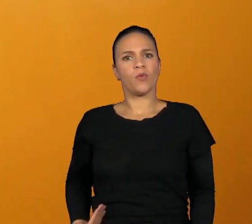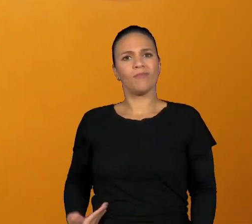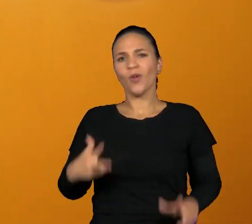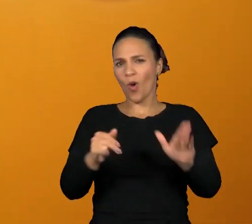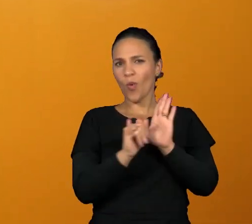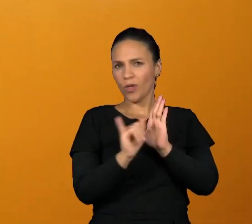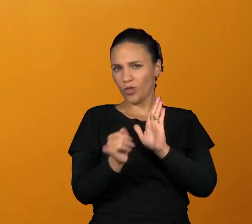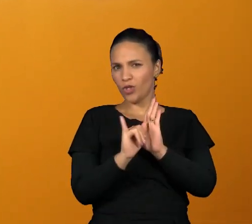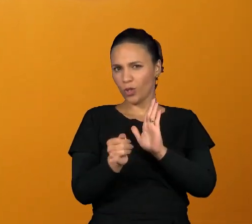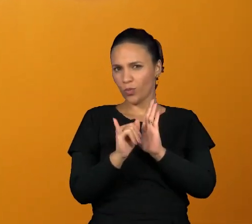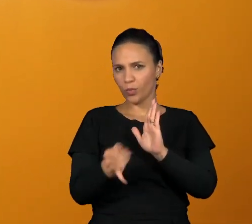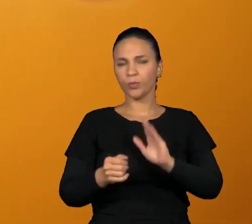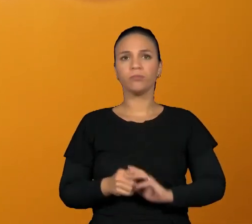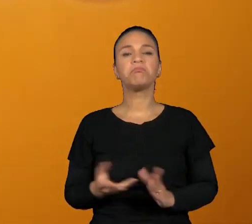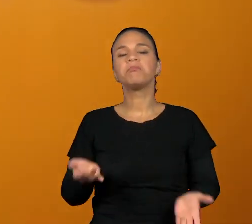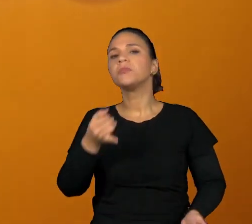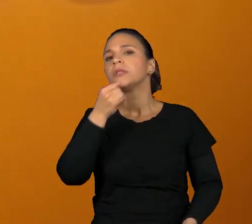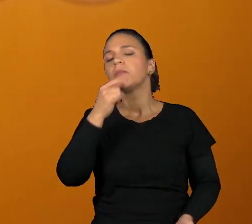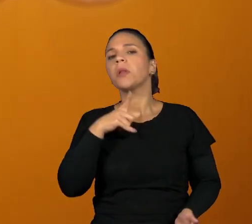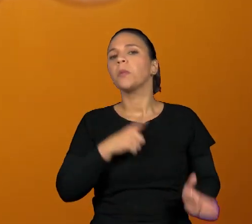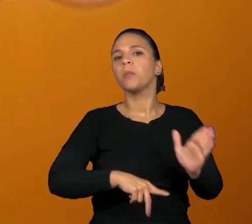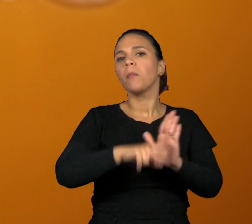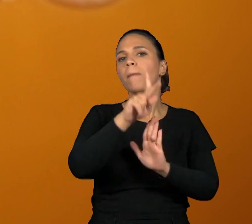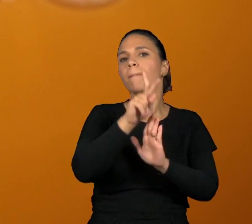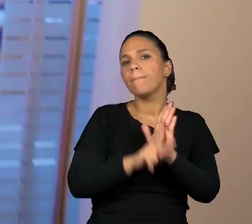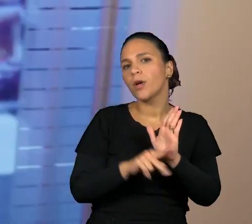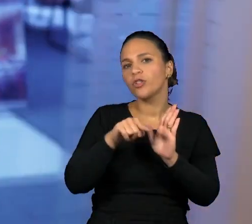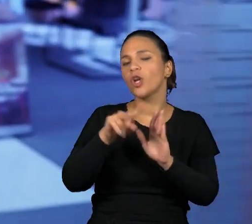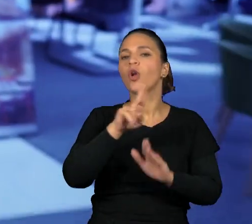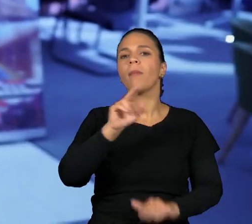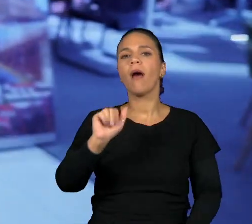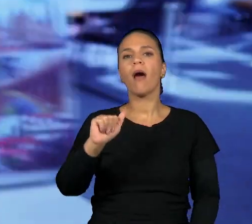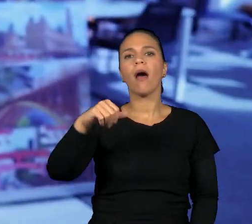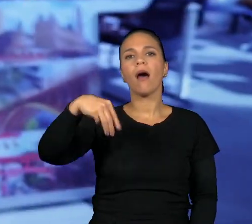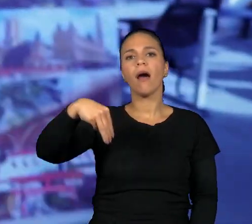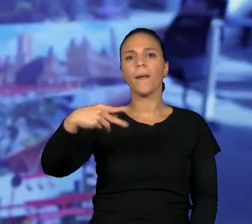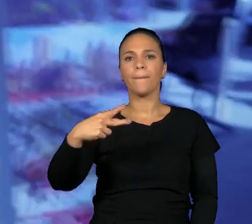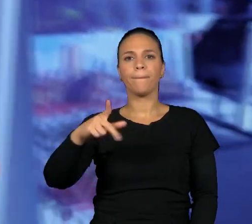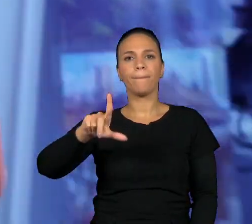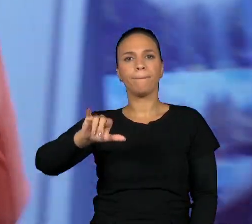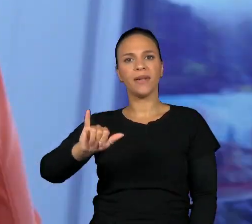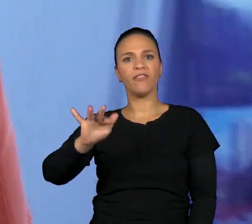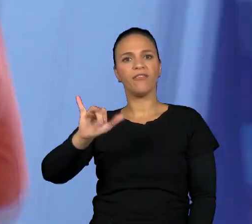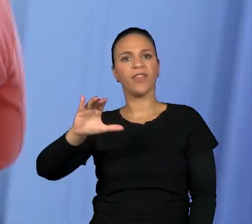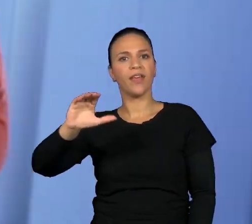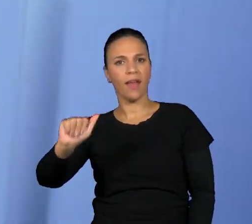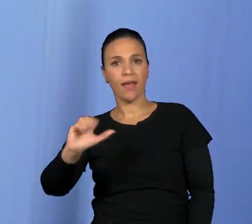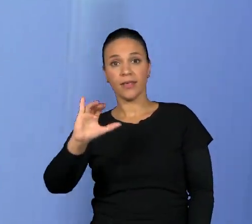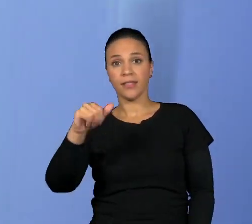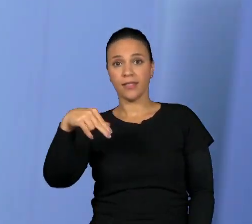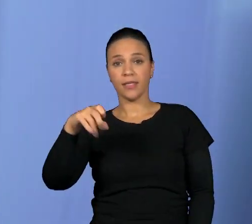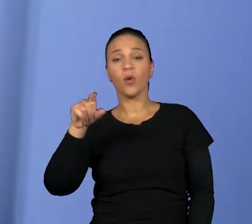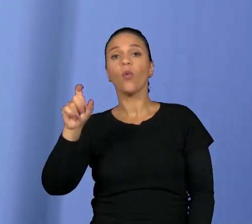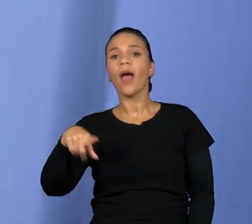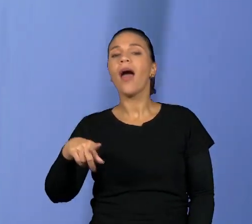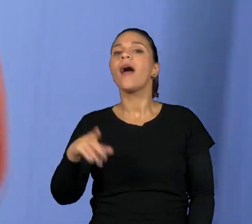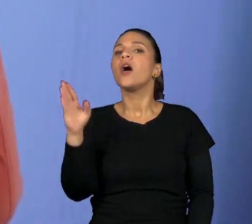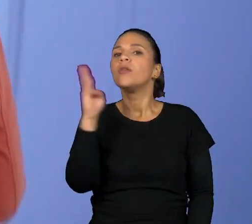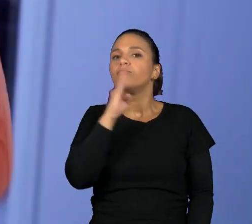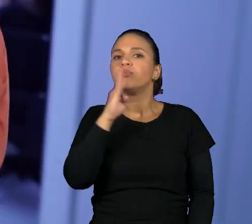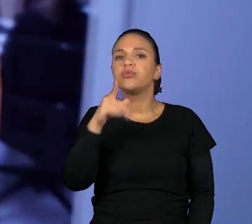Então nós temos, por exemplo, um projeto que chama Amplifica-Cine. O Amplifica-Cine é um processo de aceleração de